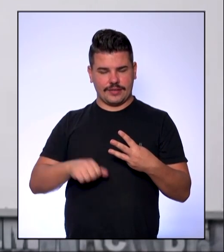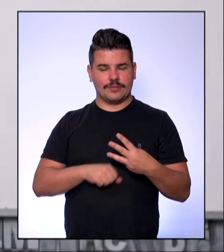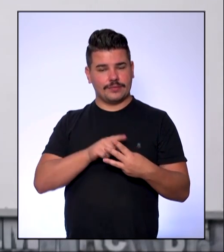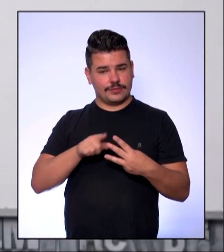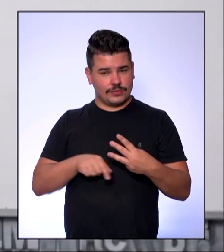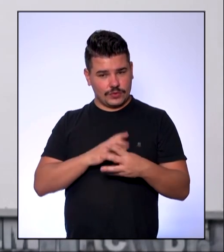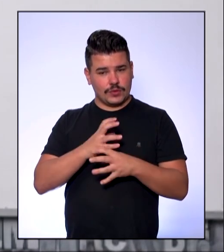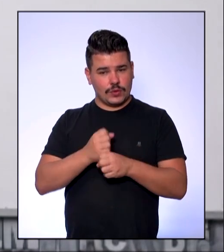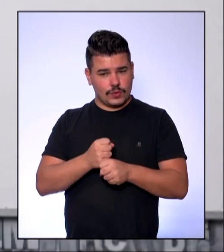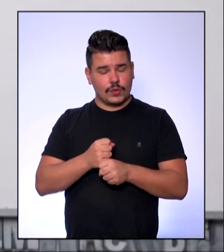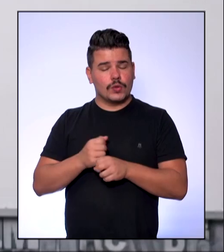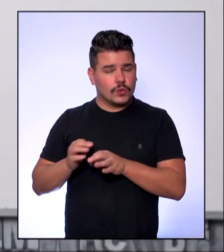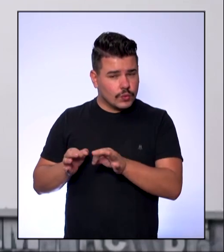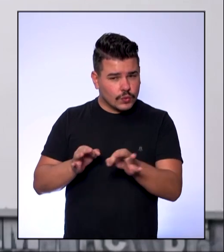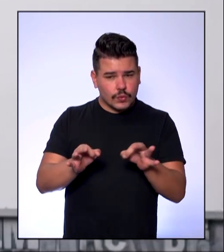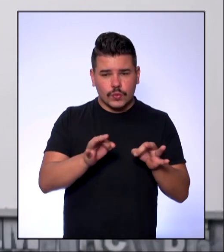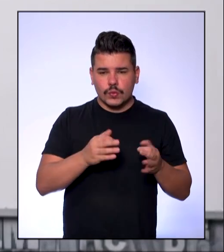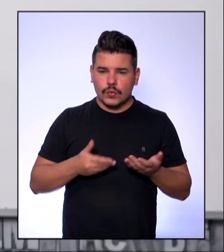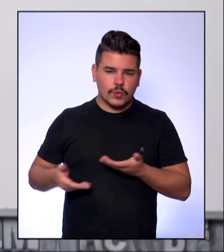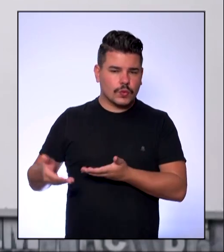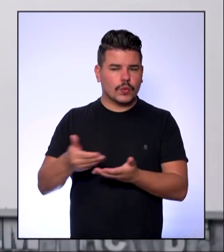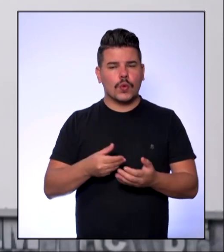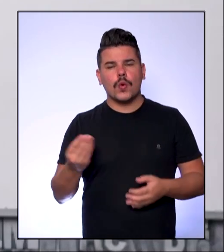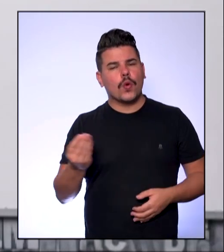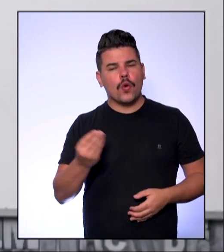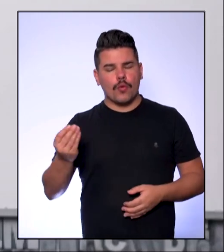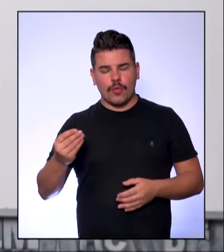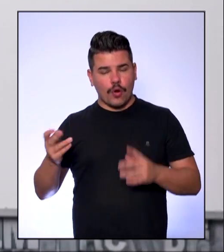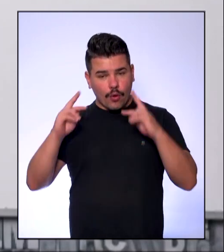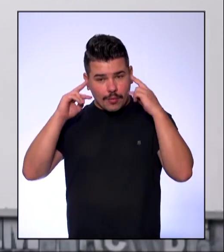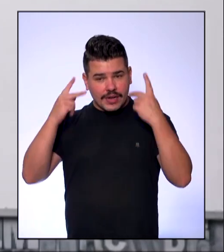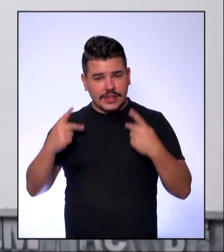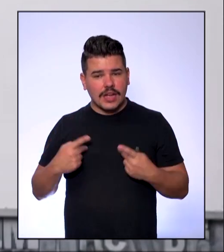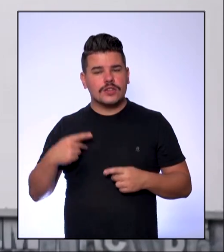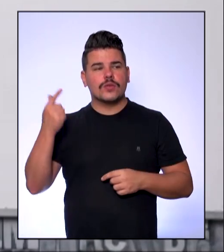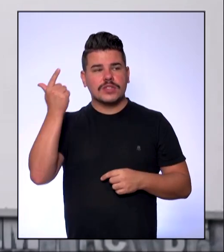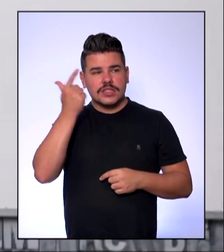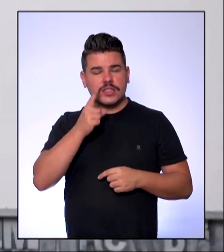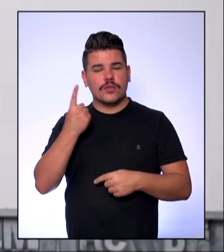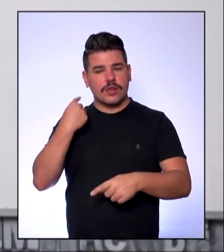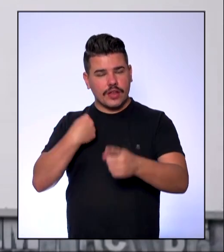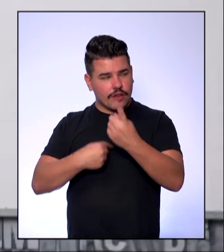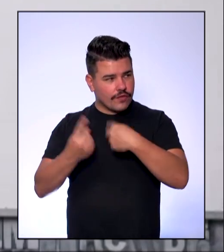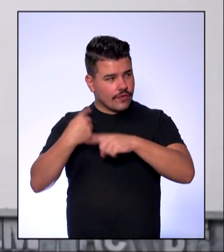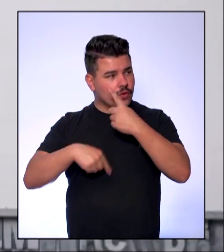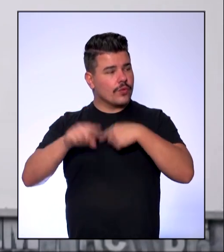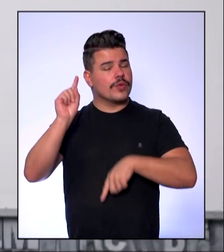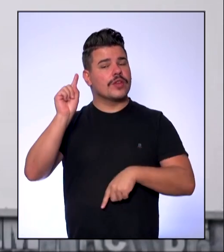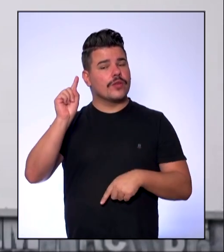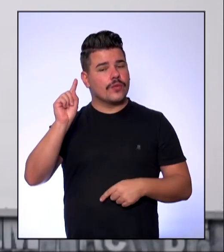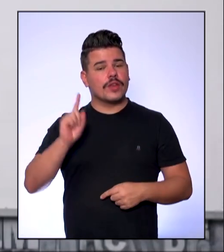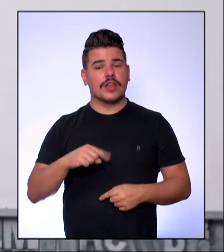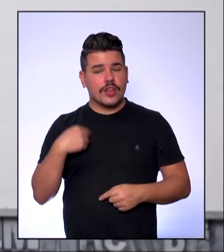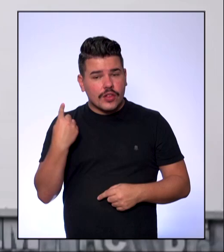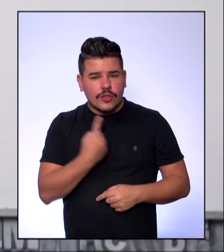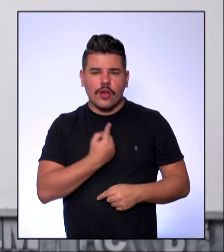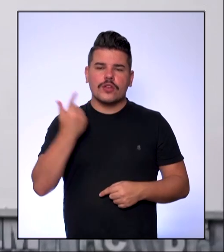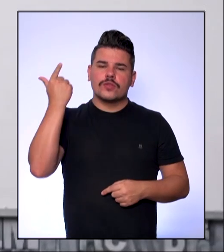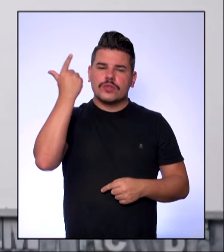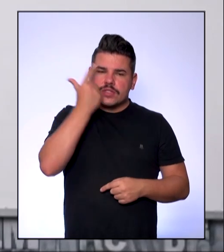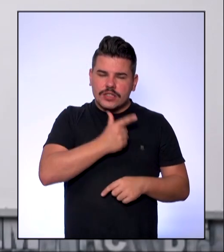grande estrutura em torno do quanto a humanidade evoluiu e o que nós tivemos de